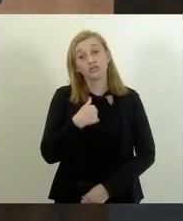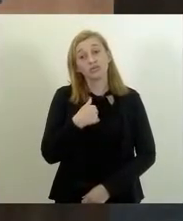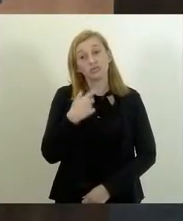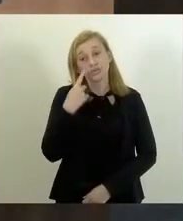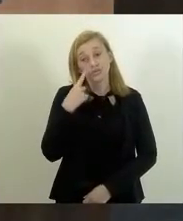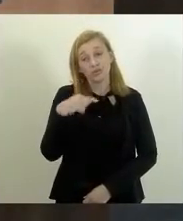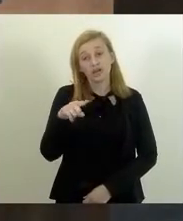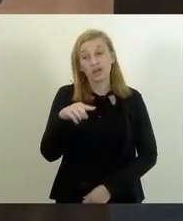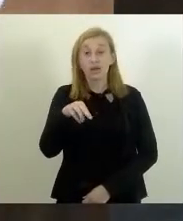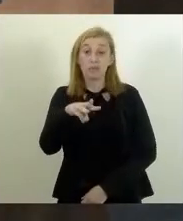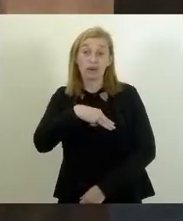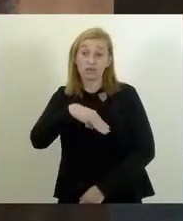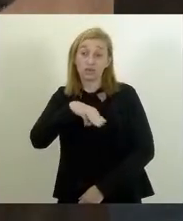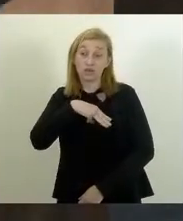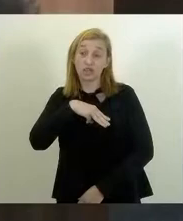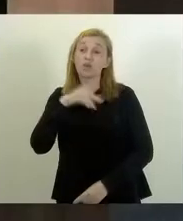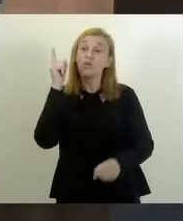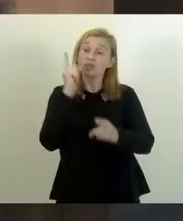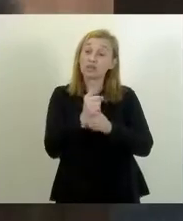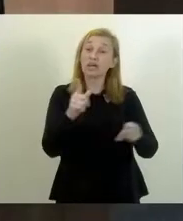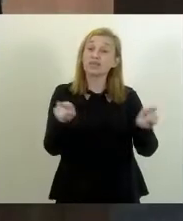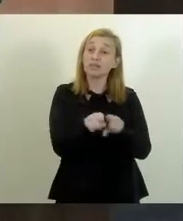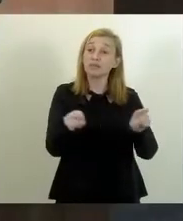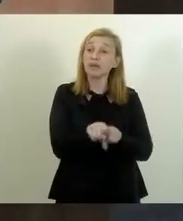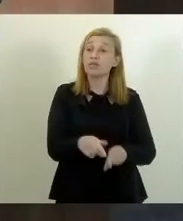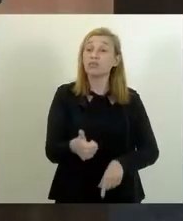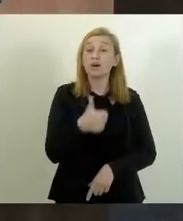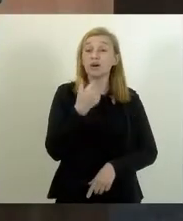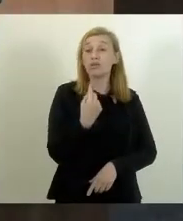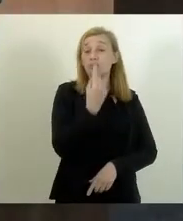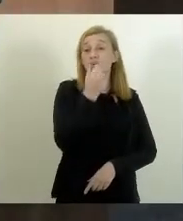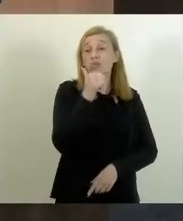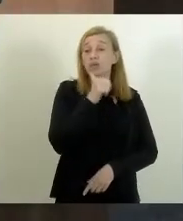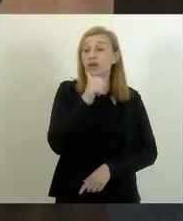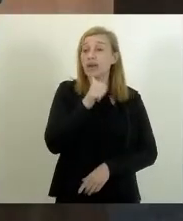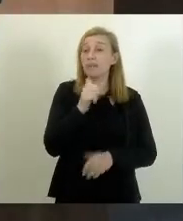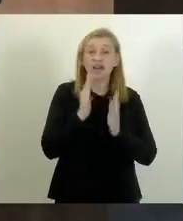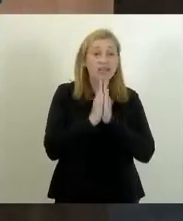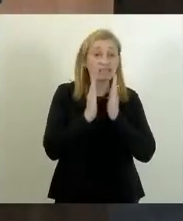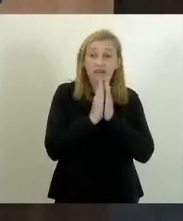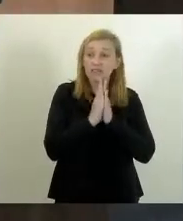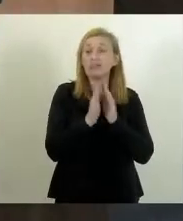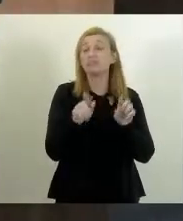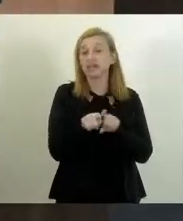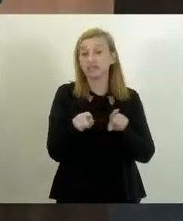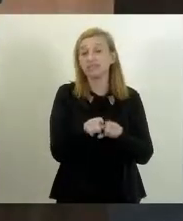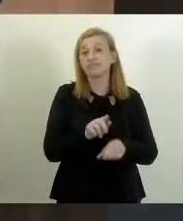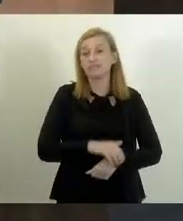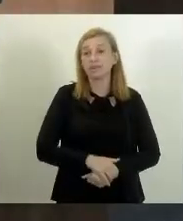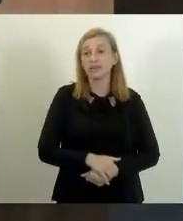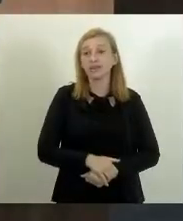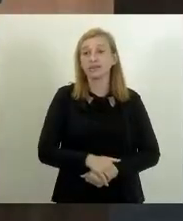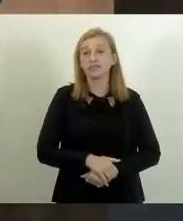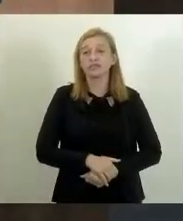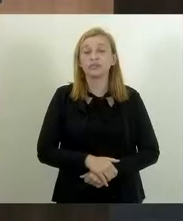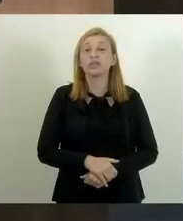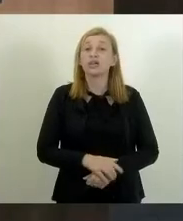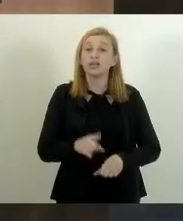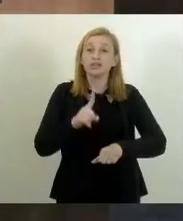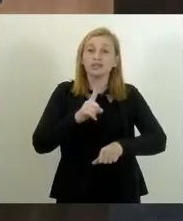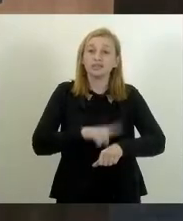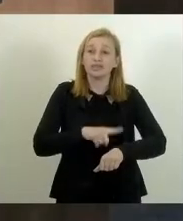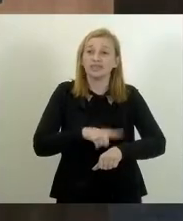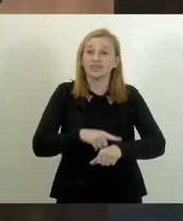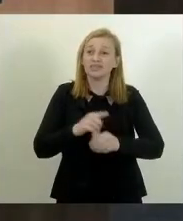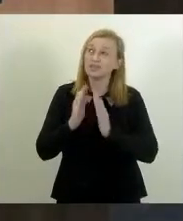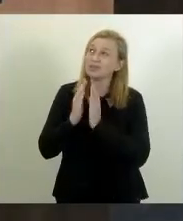meu território, achar também uma rezadeira, porque tivemos várias. E nesse momento, eu rogo a